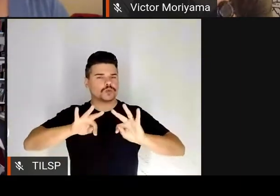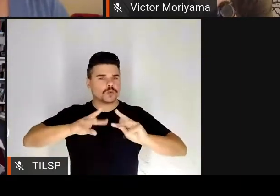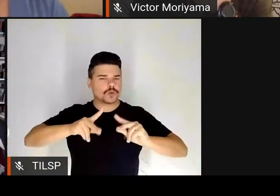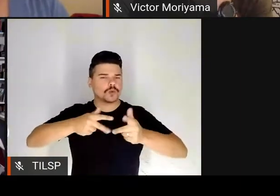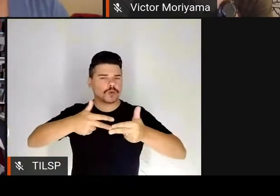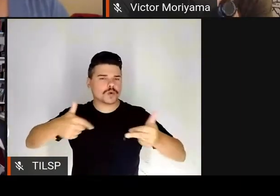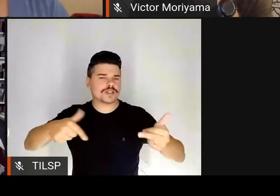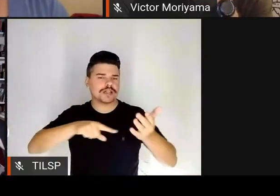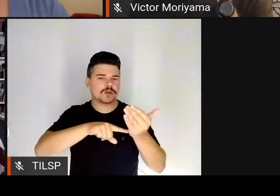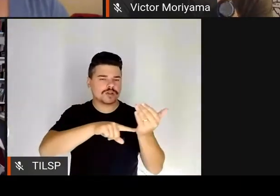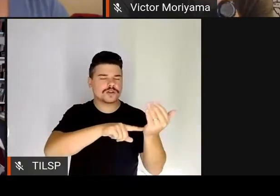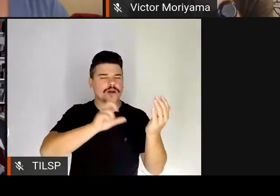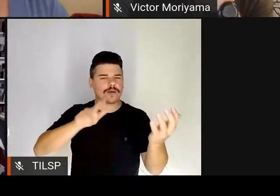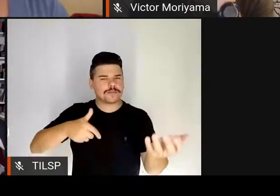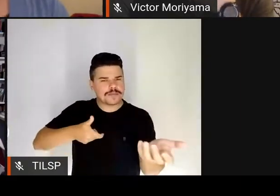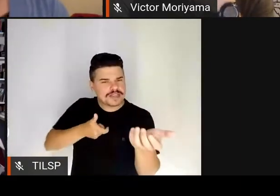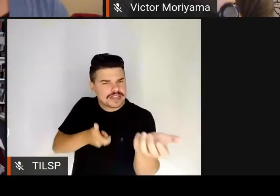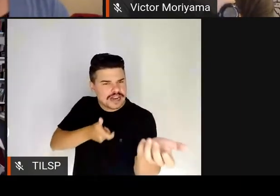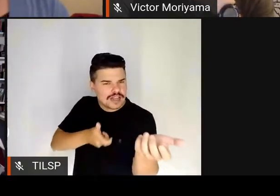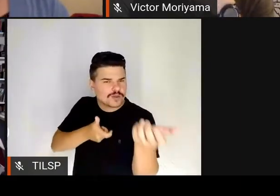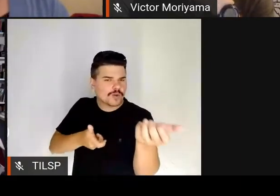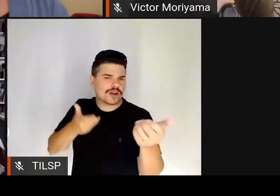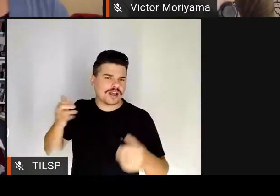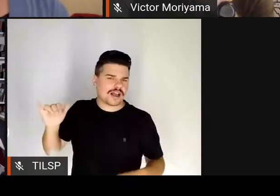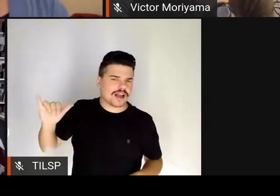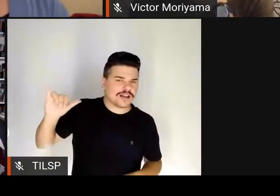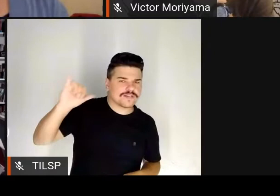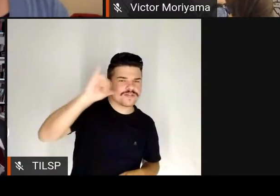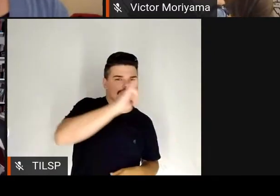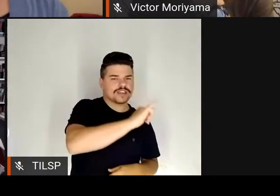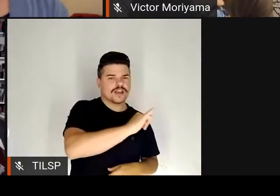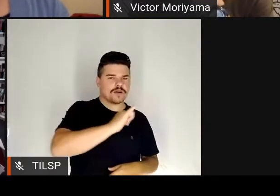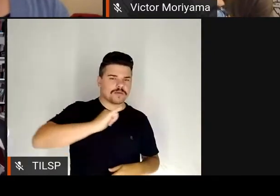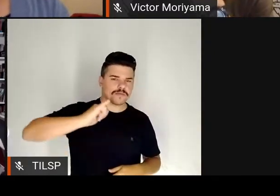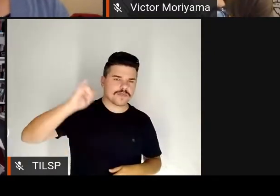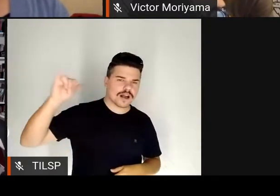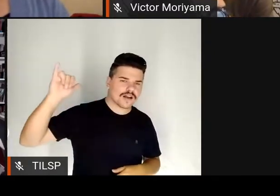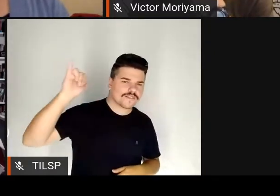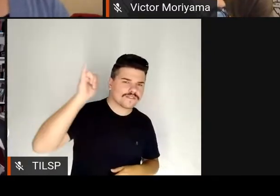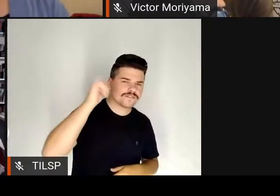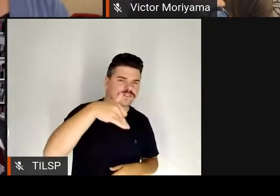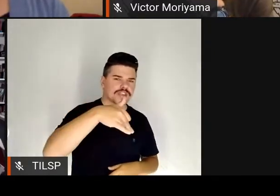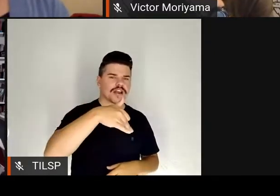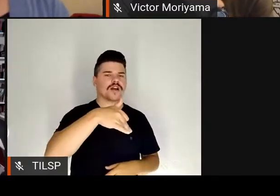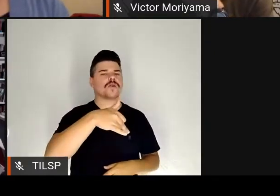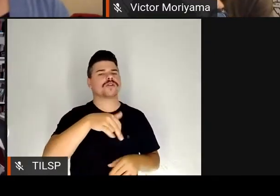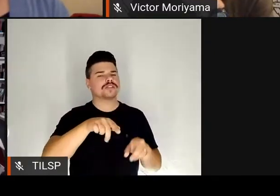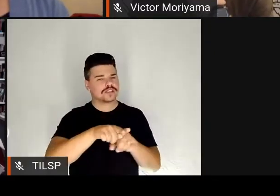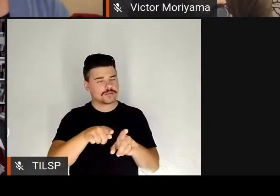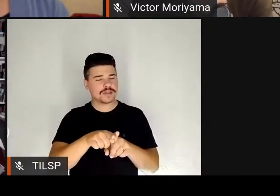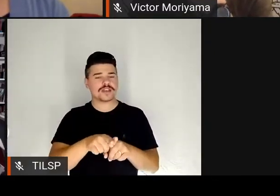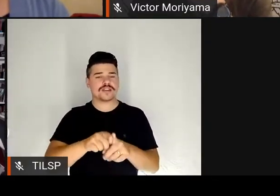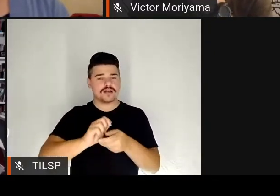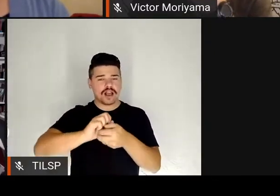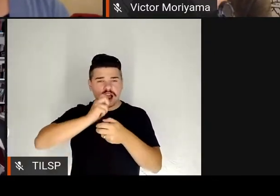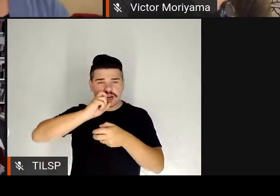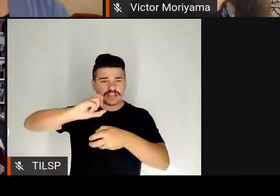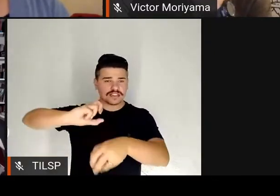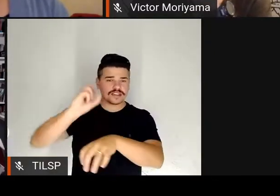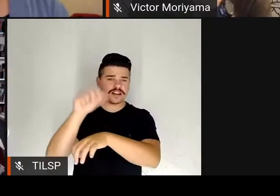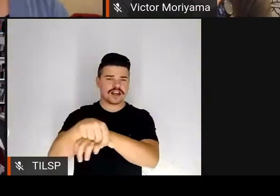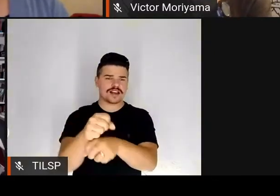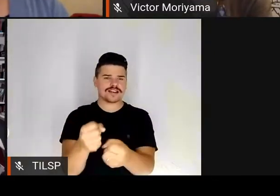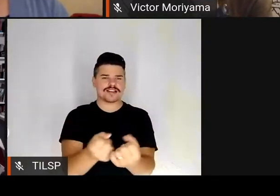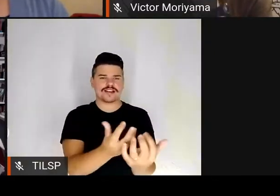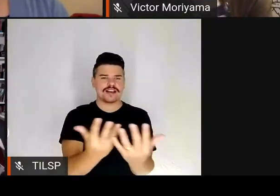as metralhadoras, os aviões de bombardeio, né, e mesmo o gás, tornaram anacrônicos